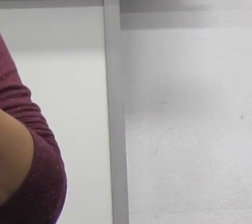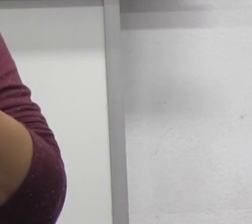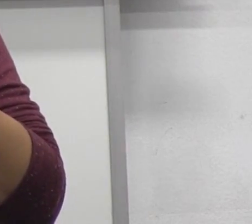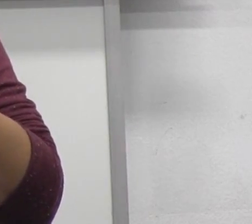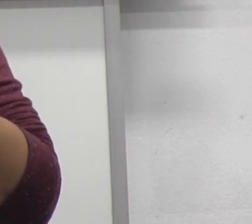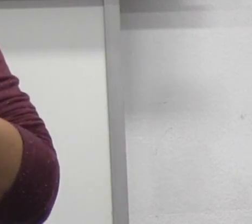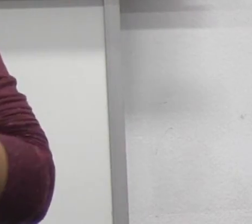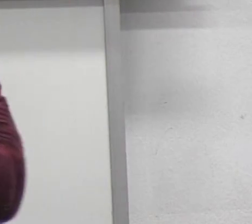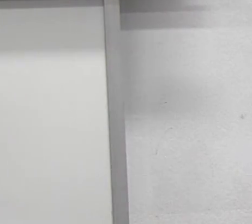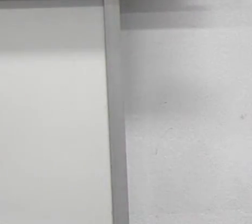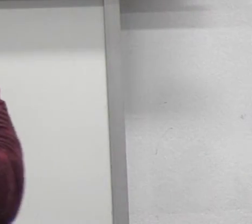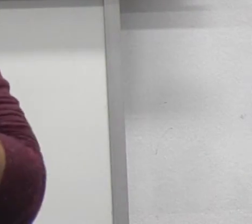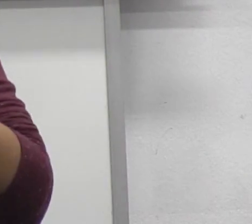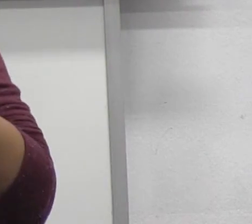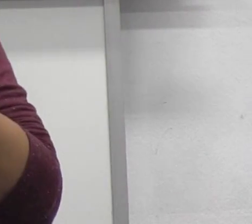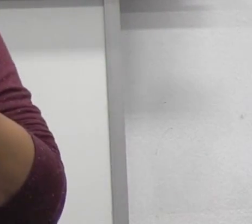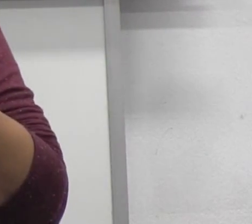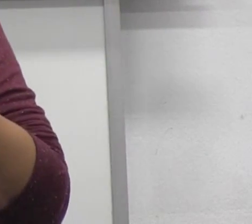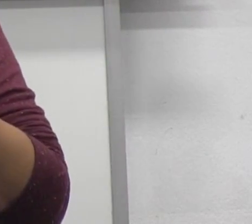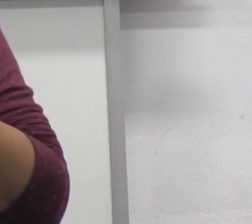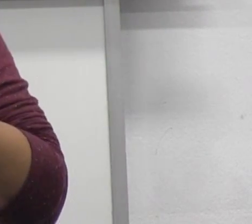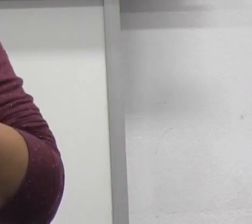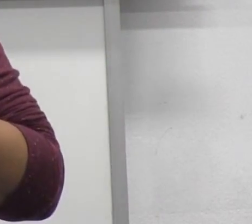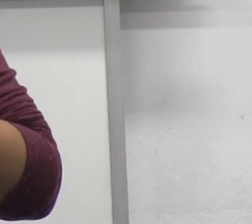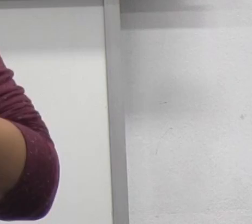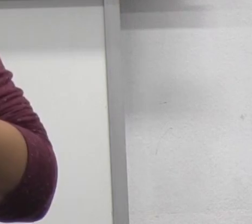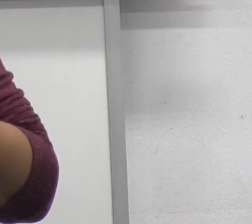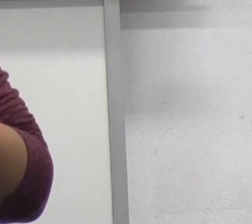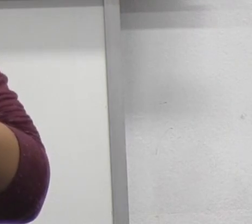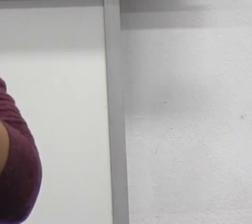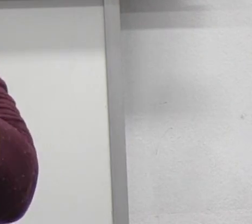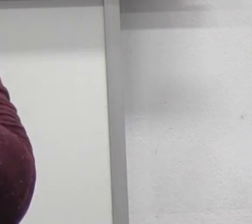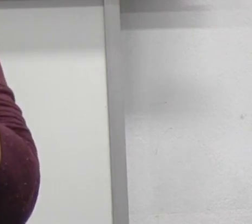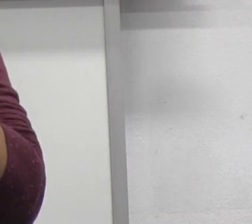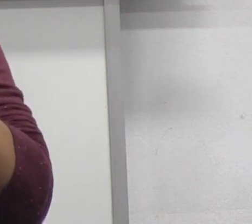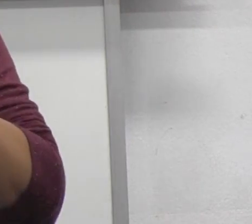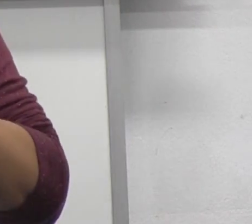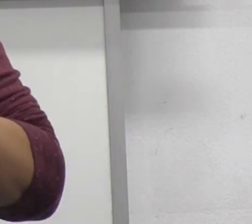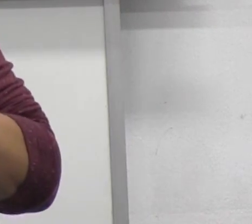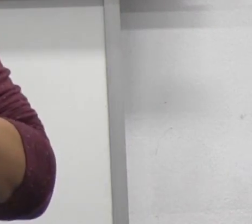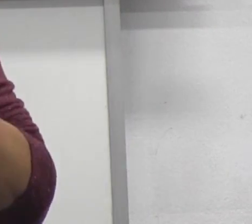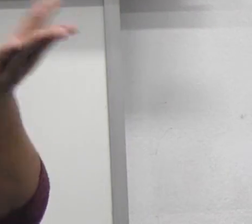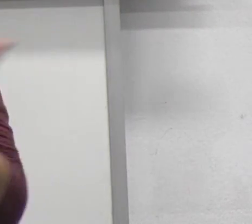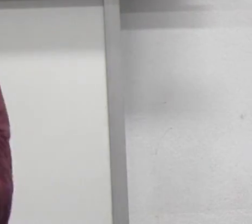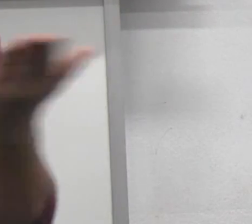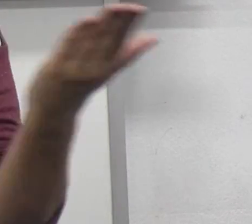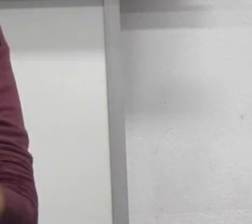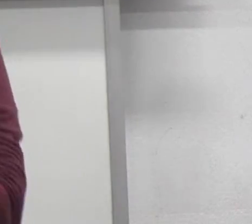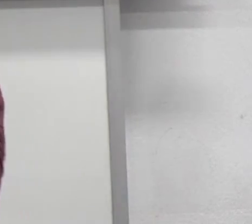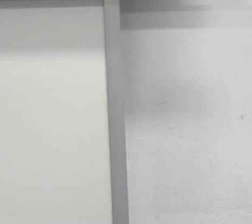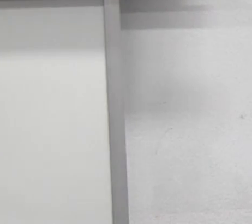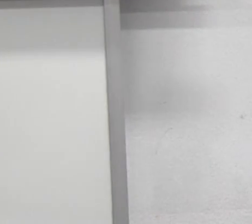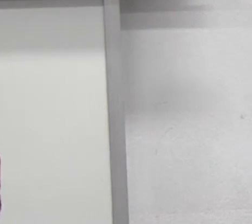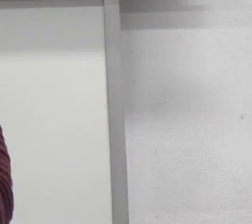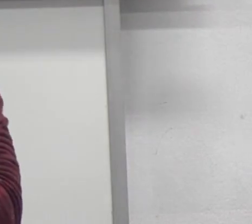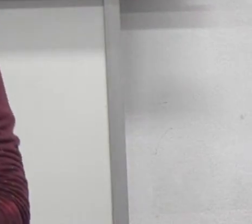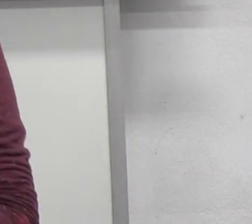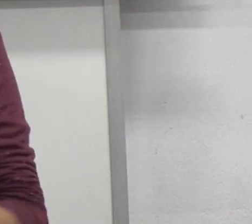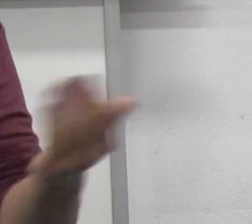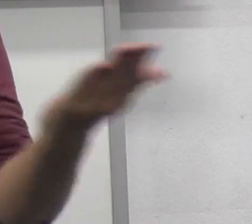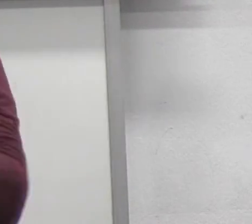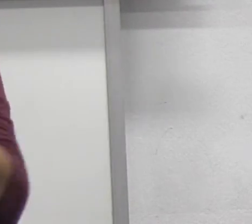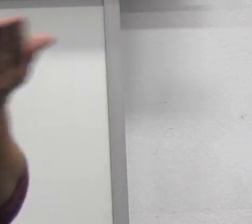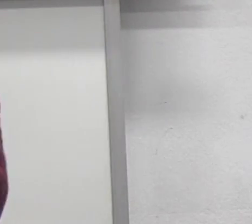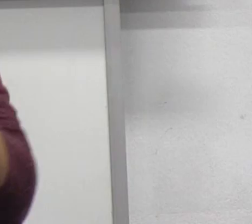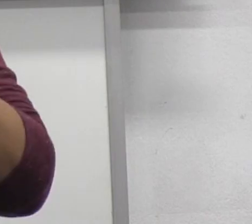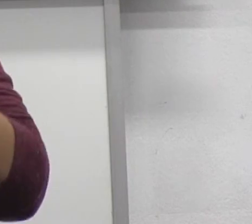numa maturidade linguística, num conhecimento de mundo, na experiência que o professor tem, na experiência de